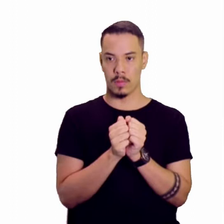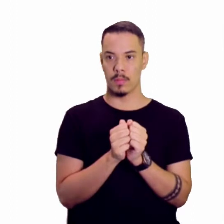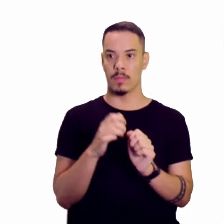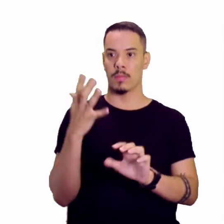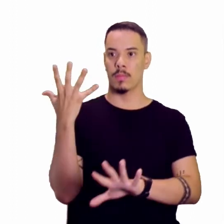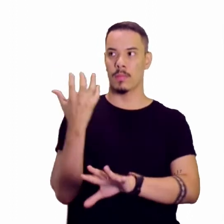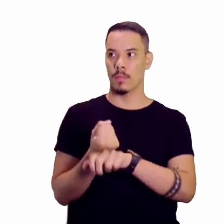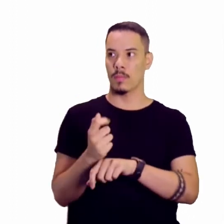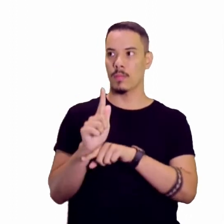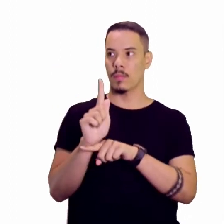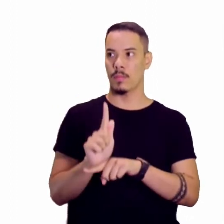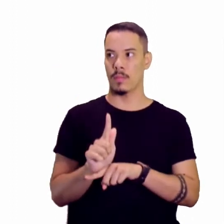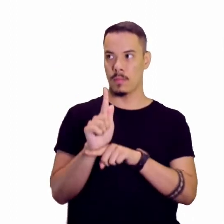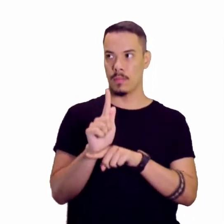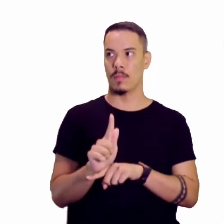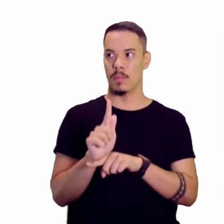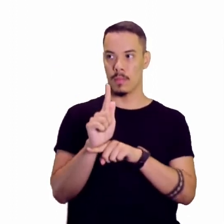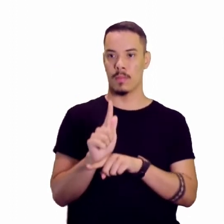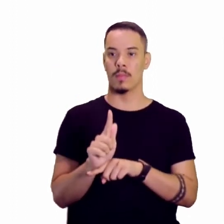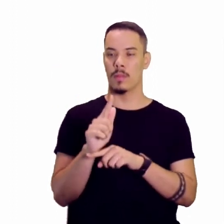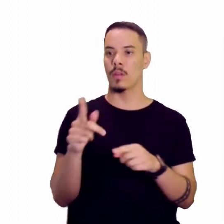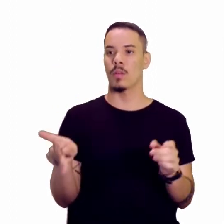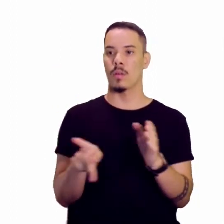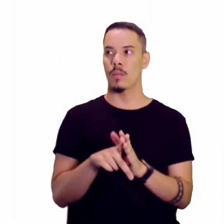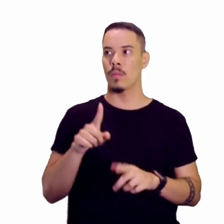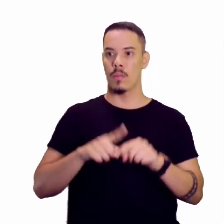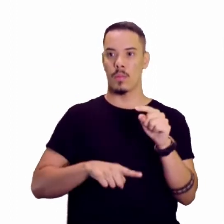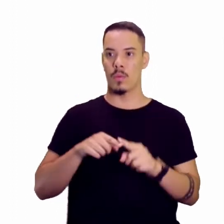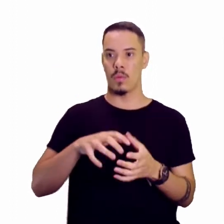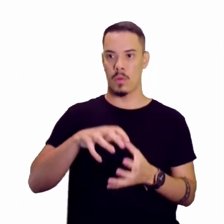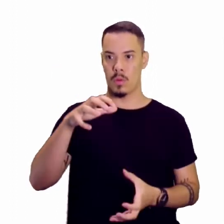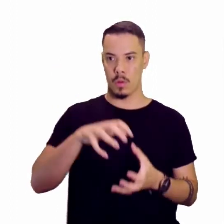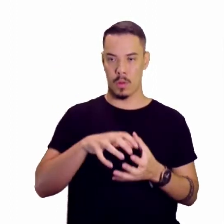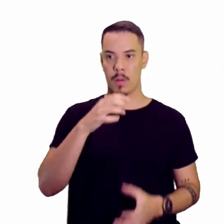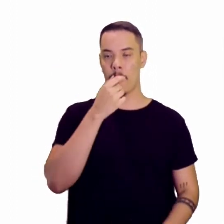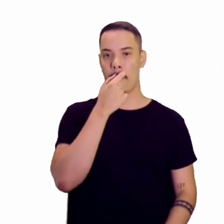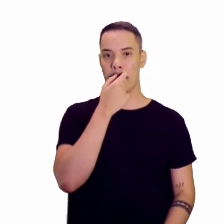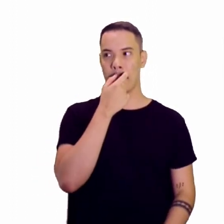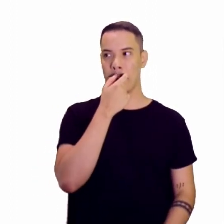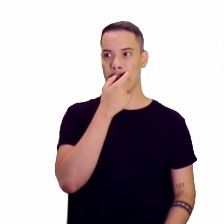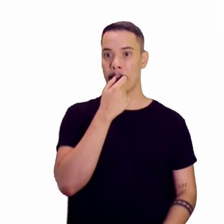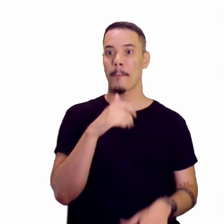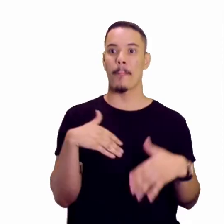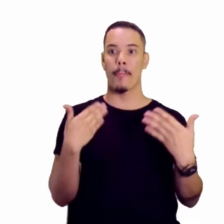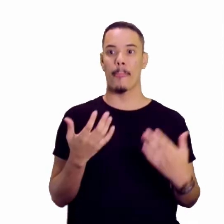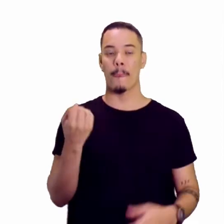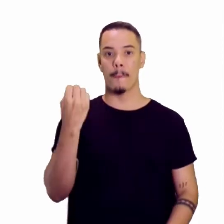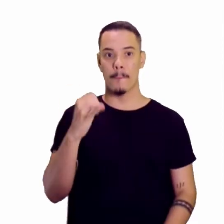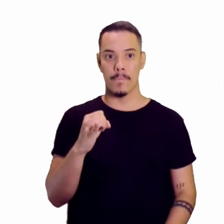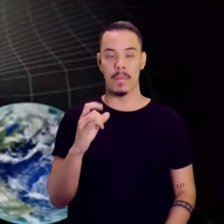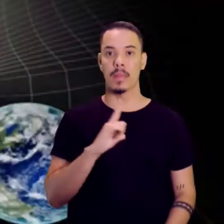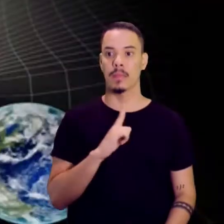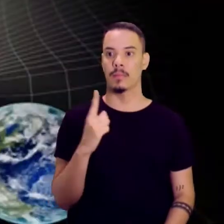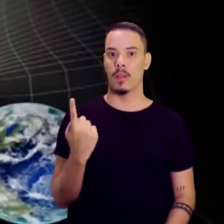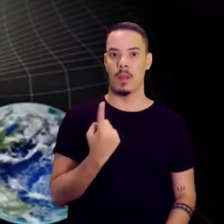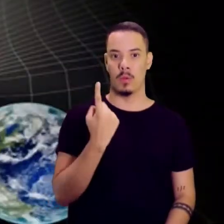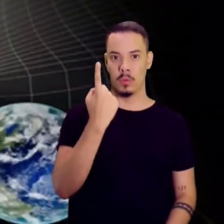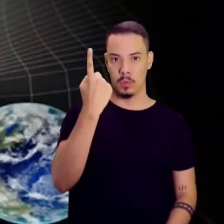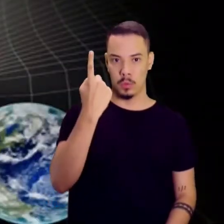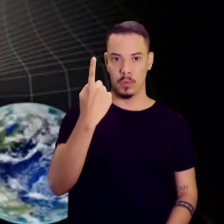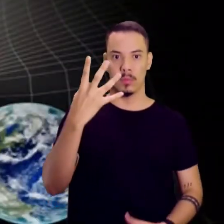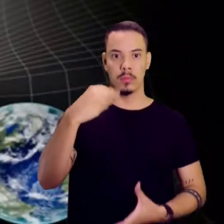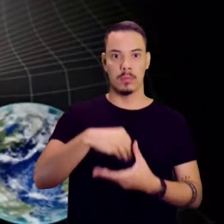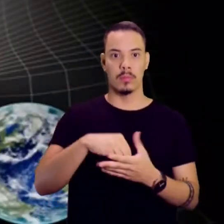atração gravitacional do planeta Terra sobre os corpos em volta dela. Então, se numa certa altura da superfície